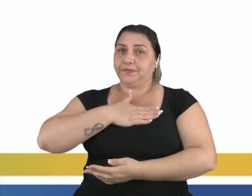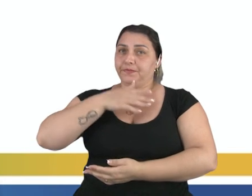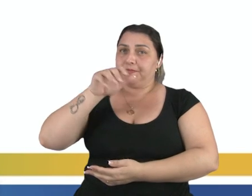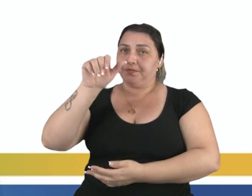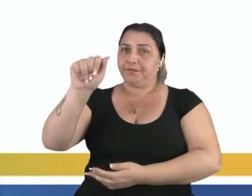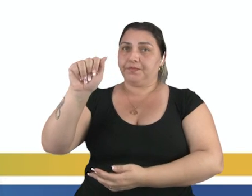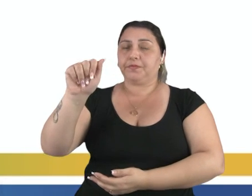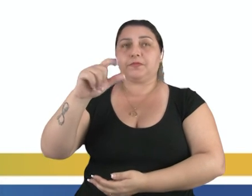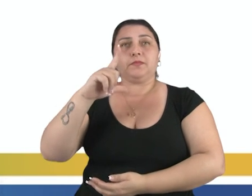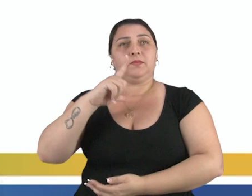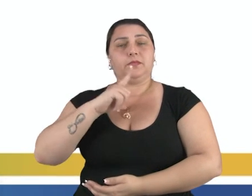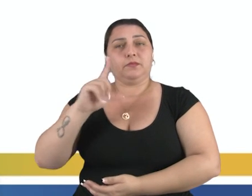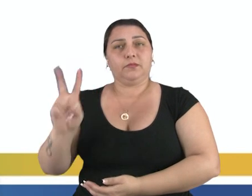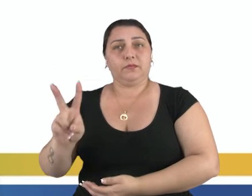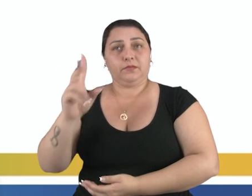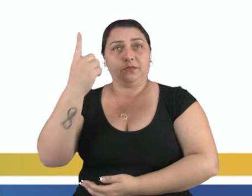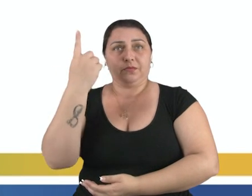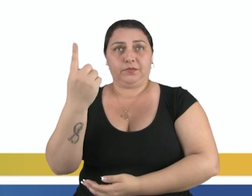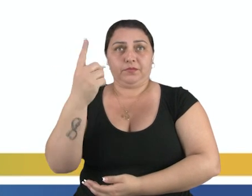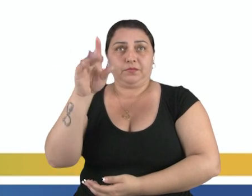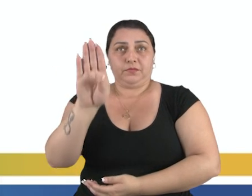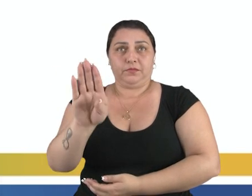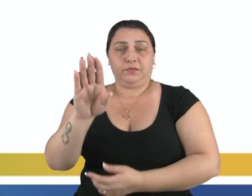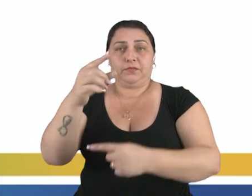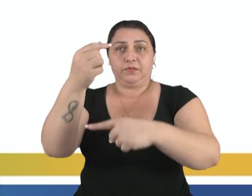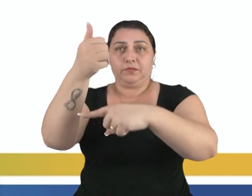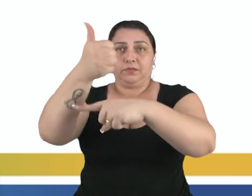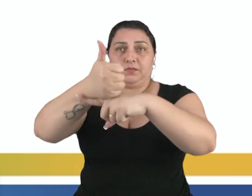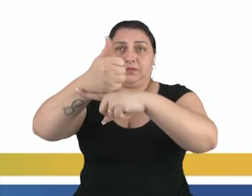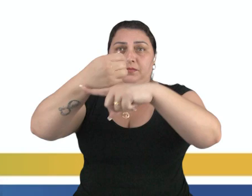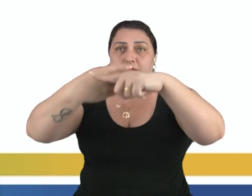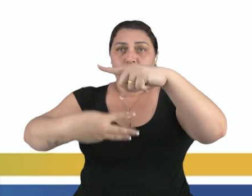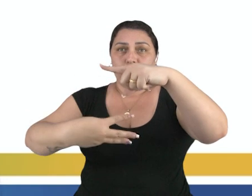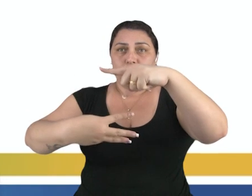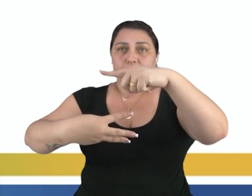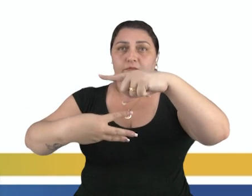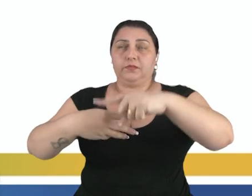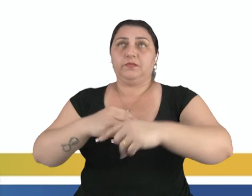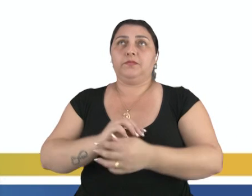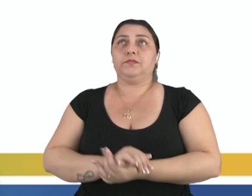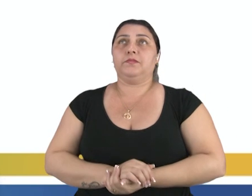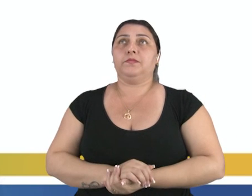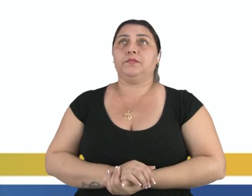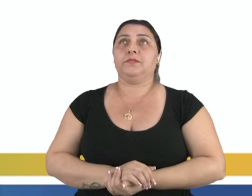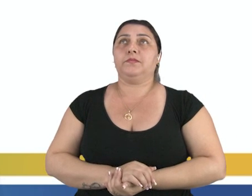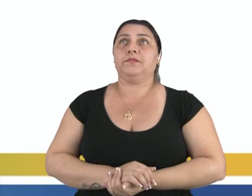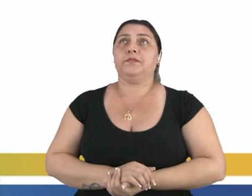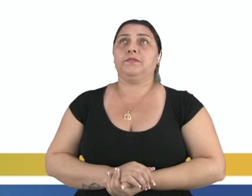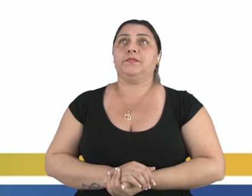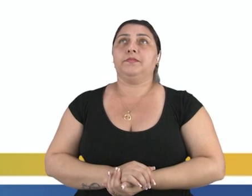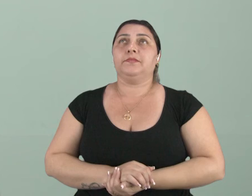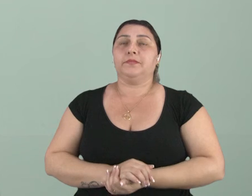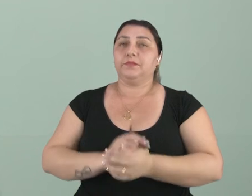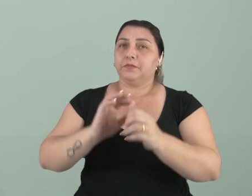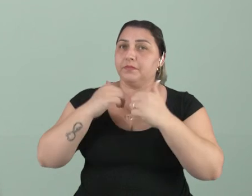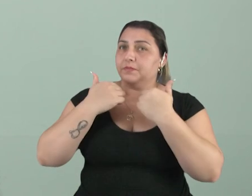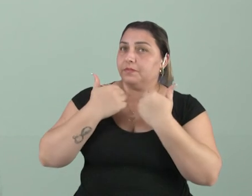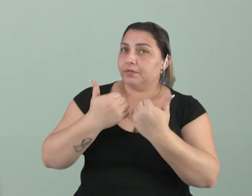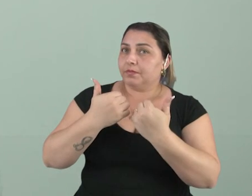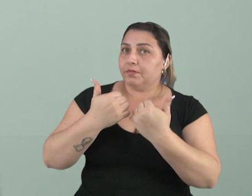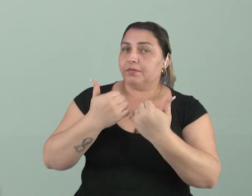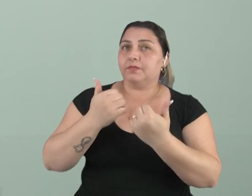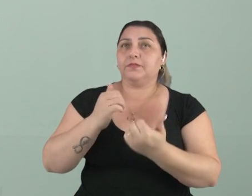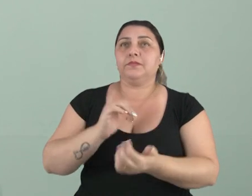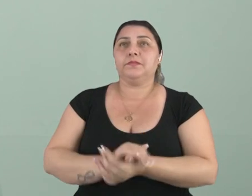B, coeficiente B, é igual a 1/3. Tudo bem? Pessoal, a nossa